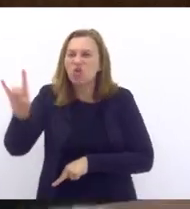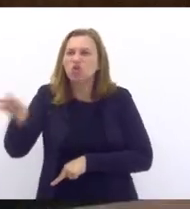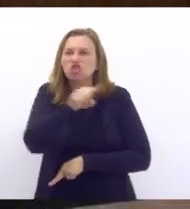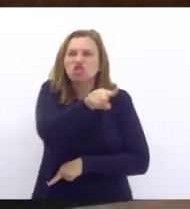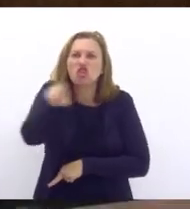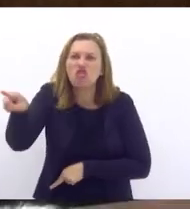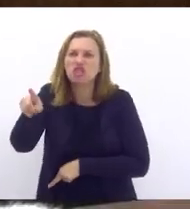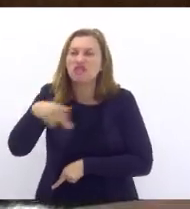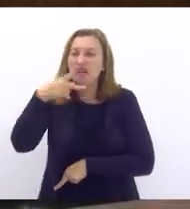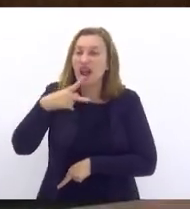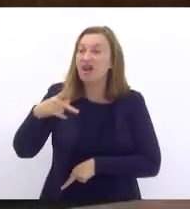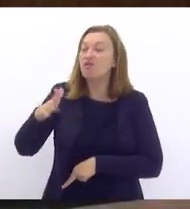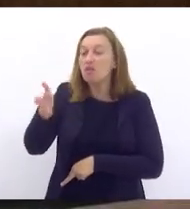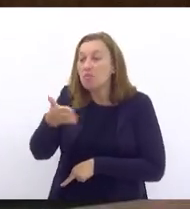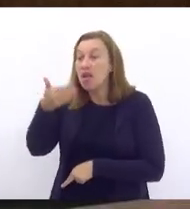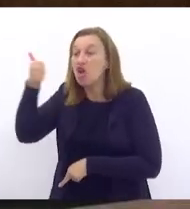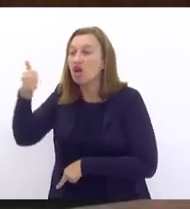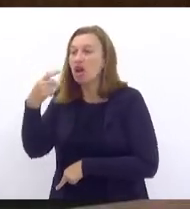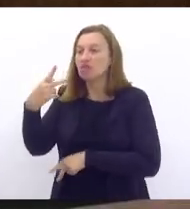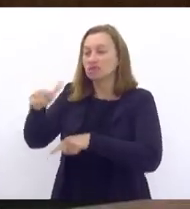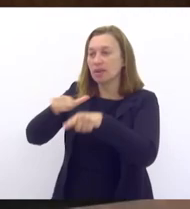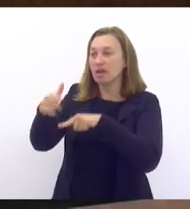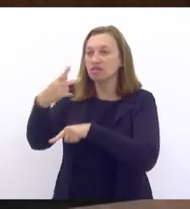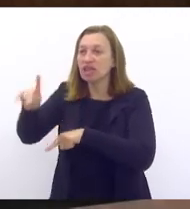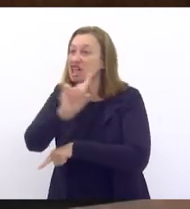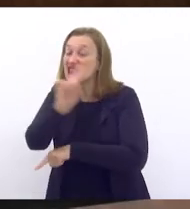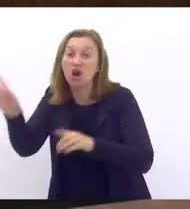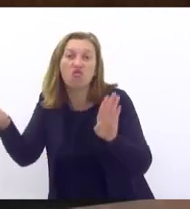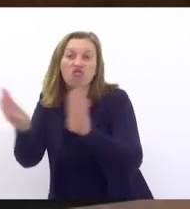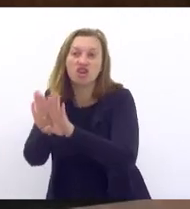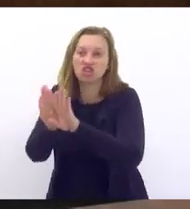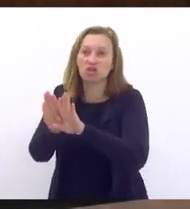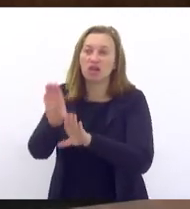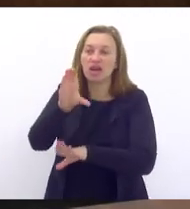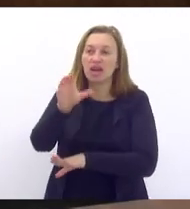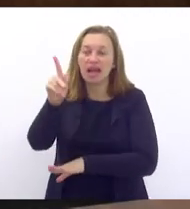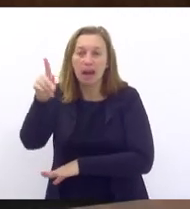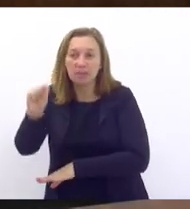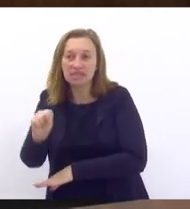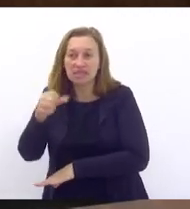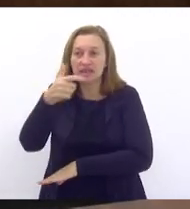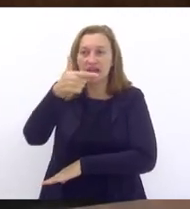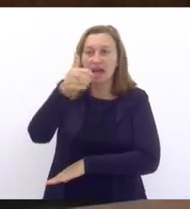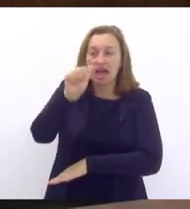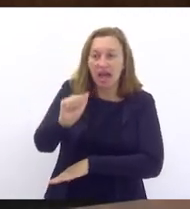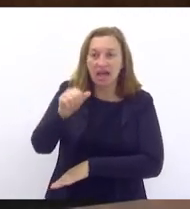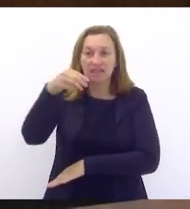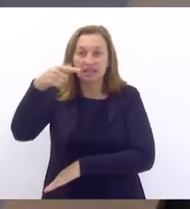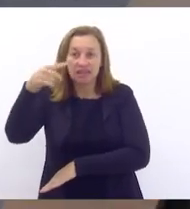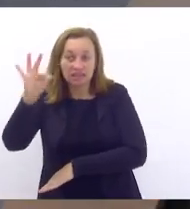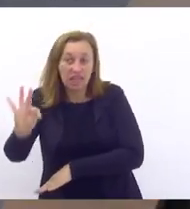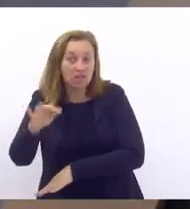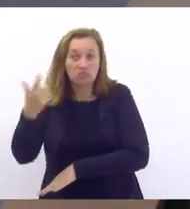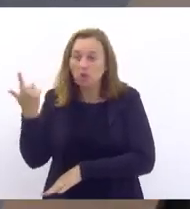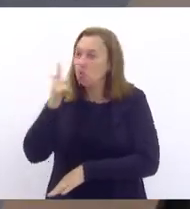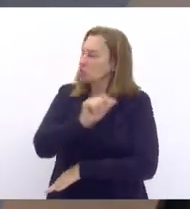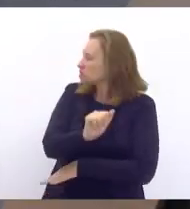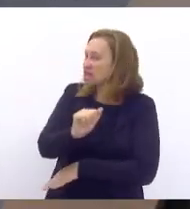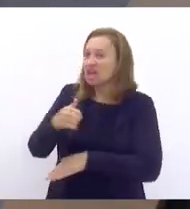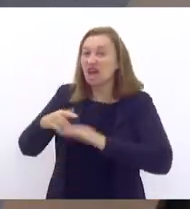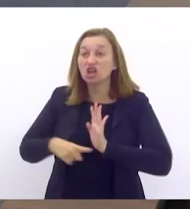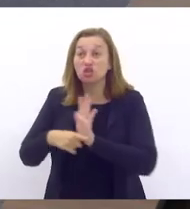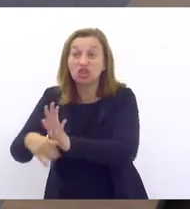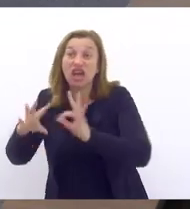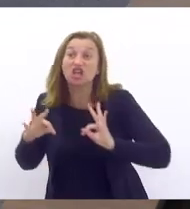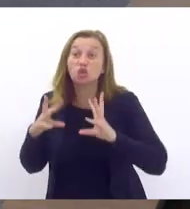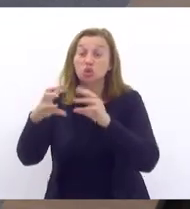dizer: vamos melhorar e não fechar. O CAPS-AD não consegue absorver todos os casos. Não